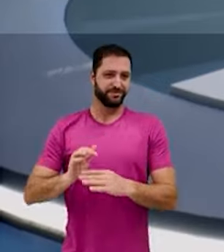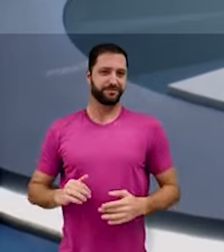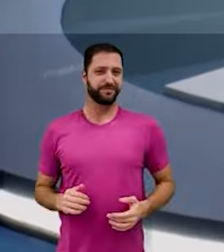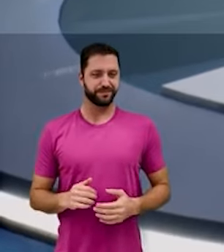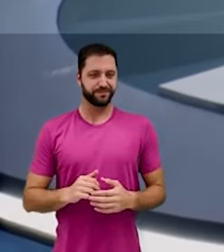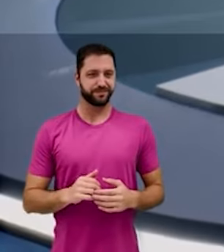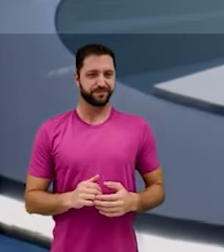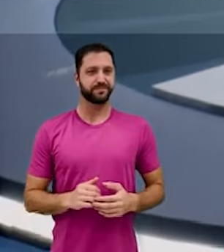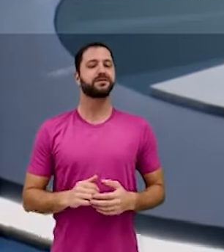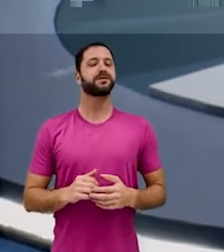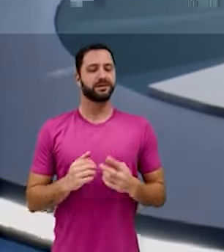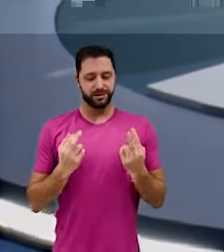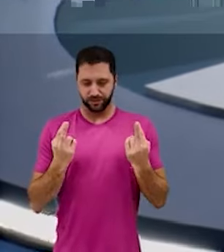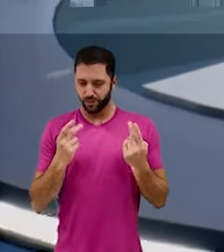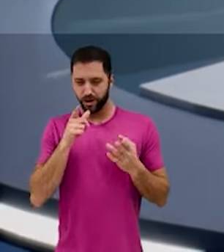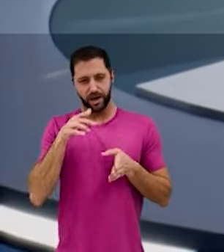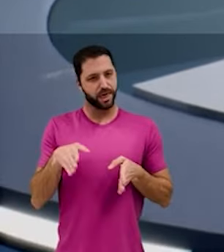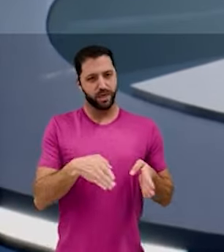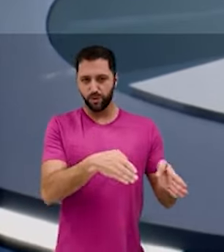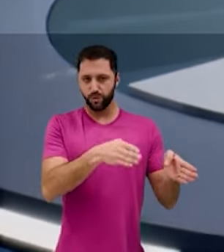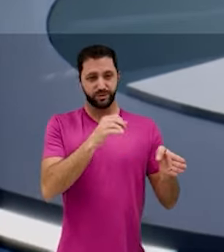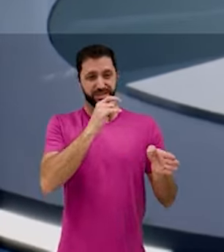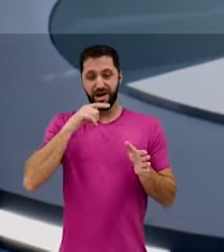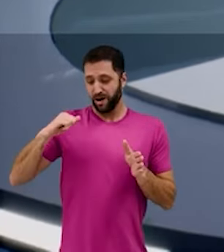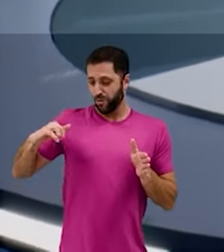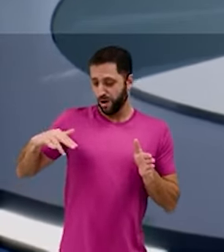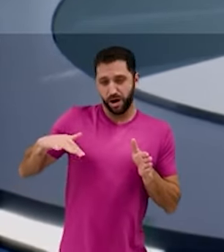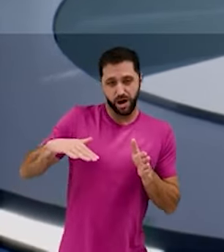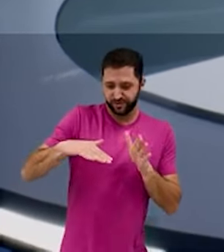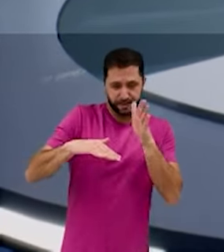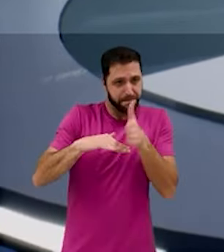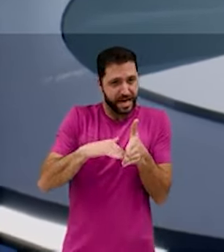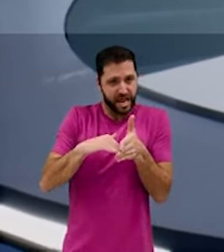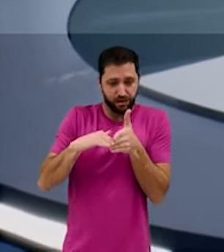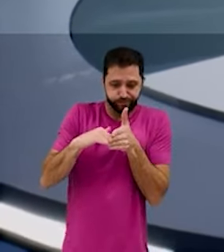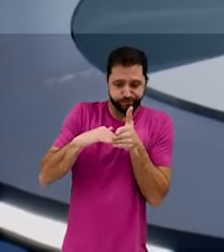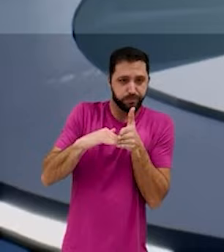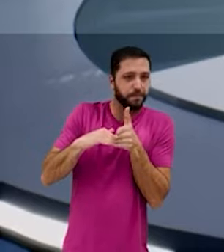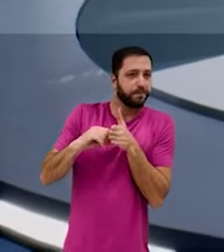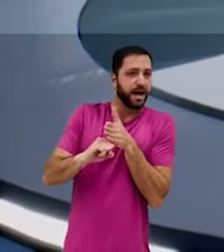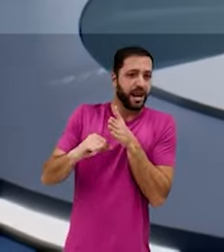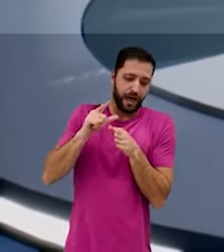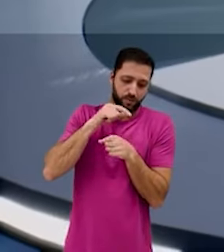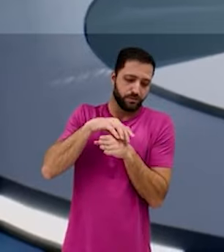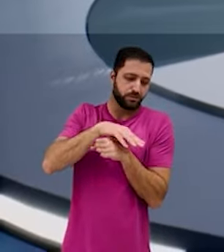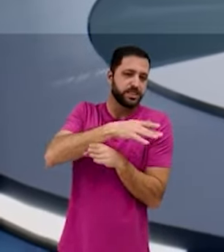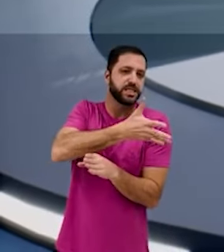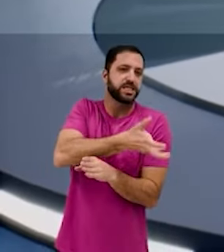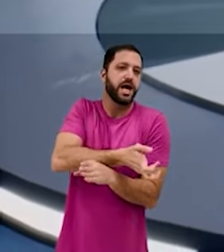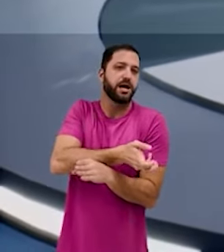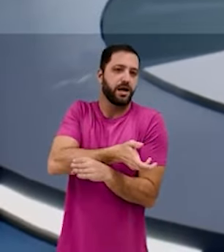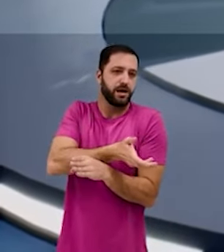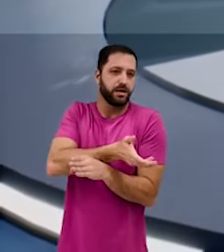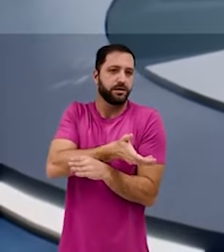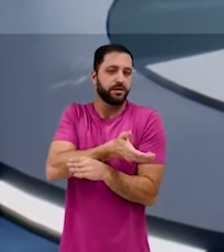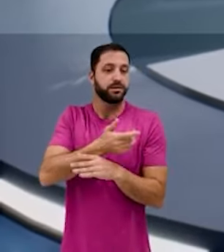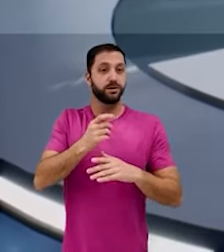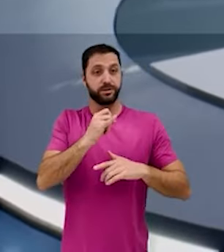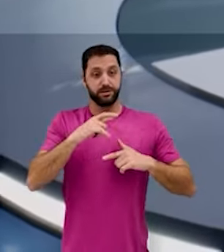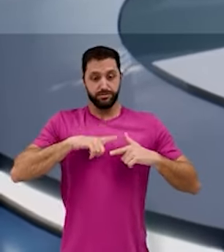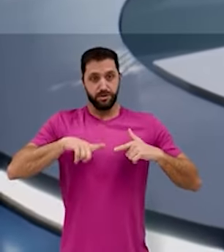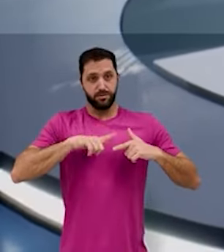Né? É um rio. Se você bloqueia, para de virar água, você fica num monte de problema, só que precisa